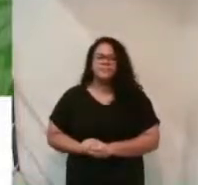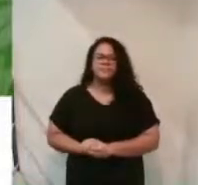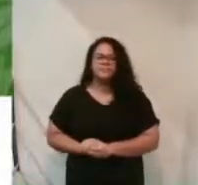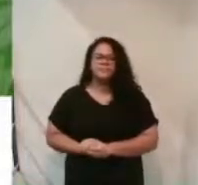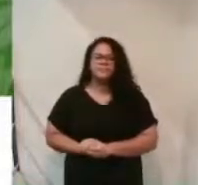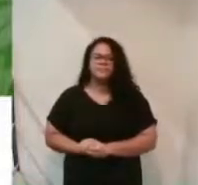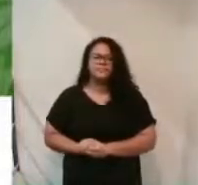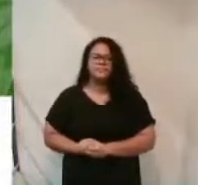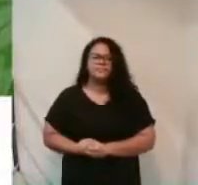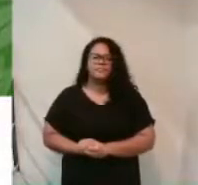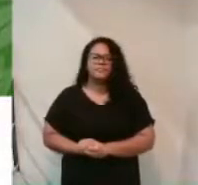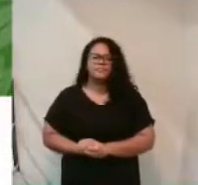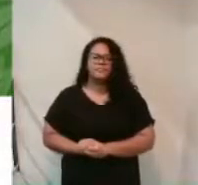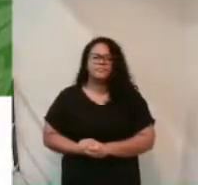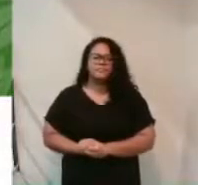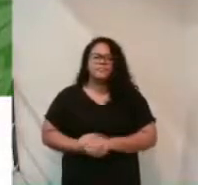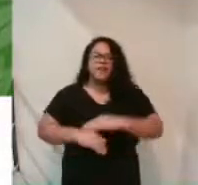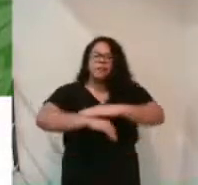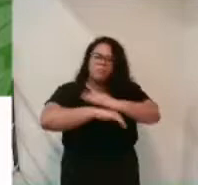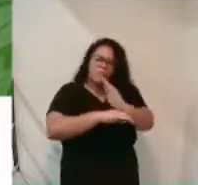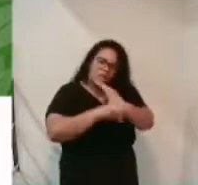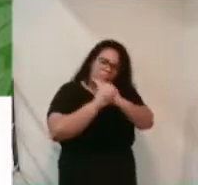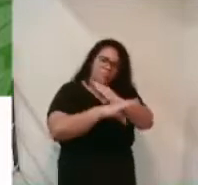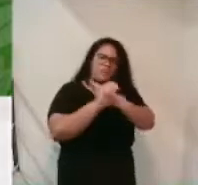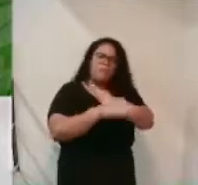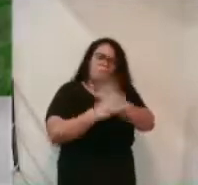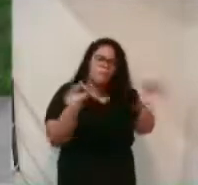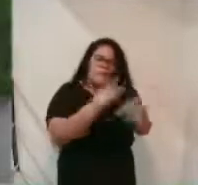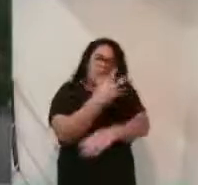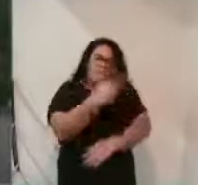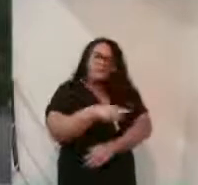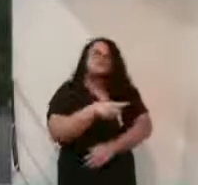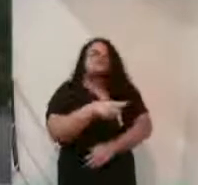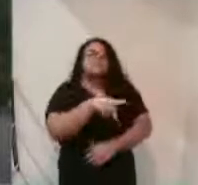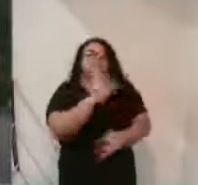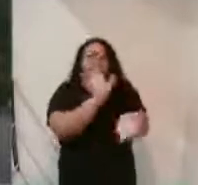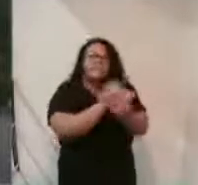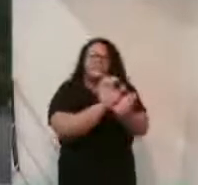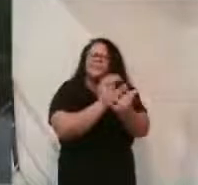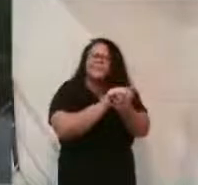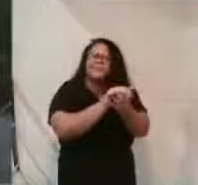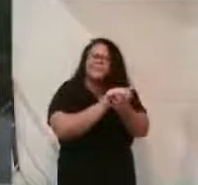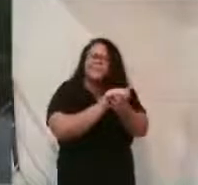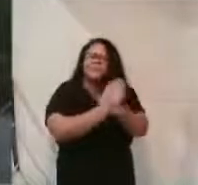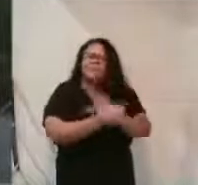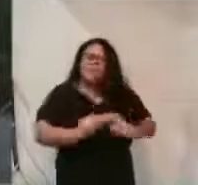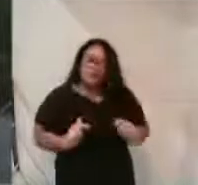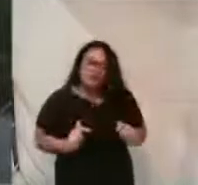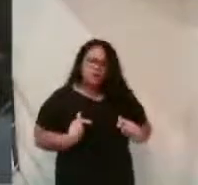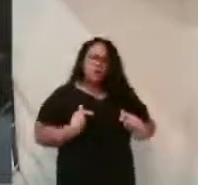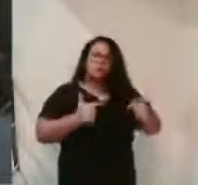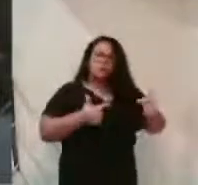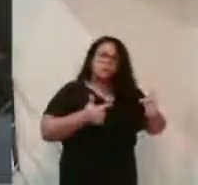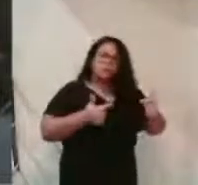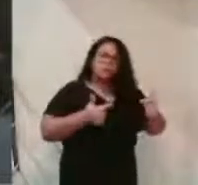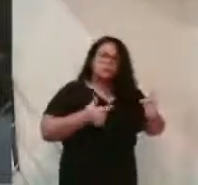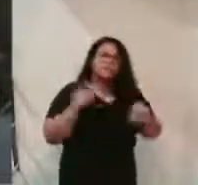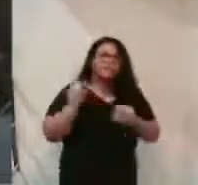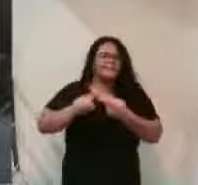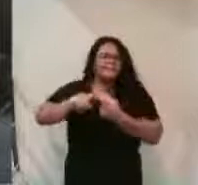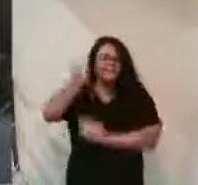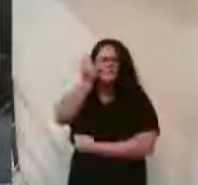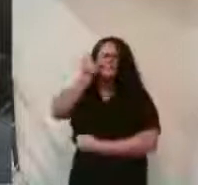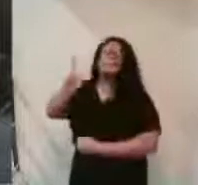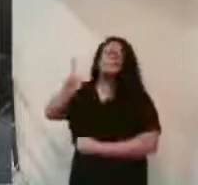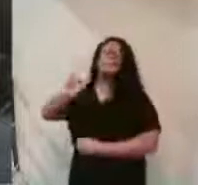é conquistas e desafios. Quais as nossas conquistas que tivemos esse tempo? Isso já